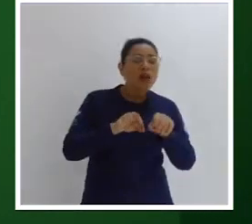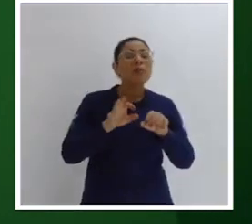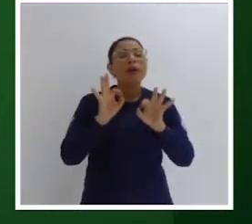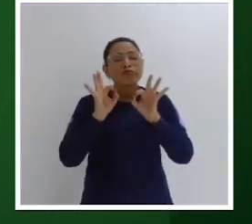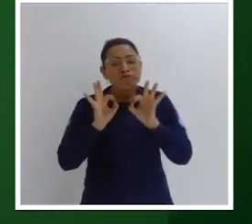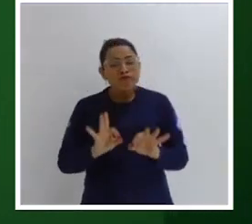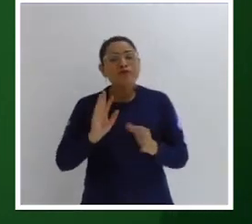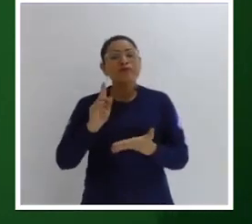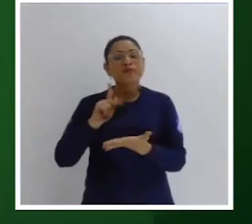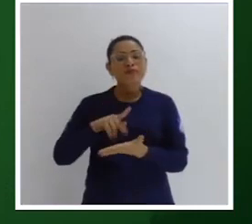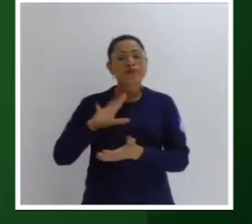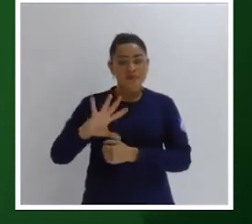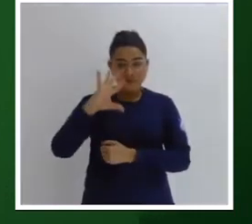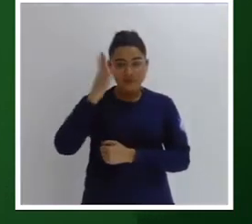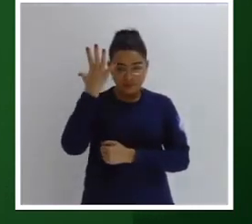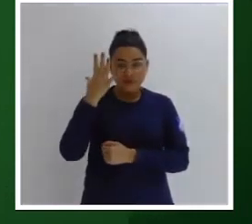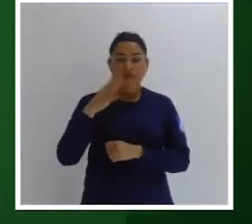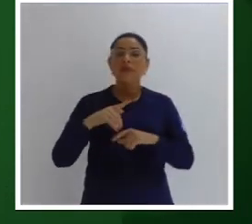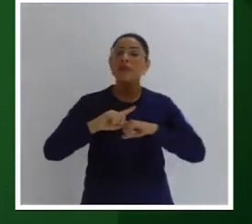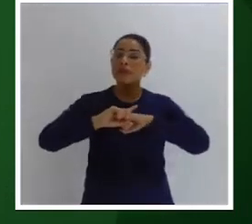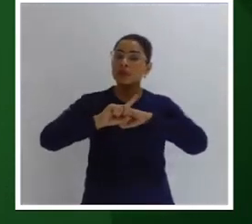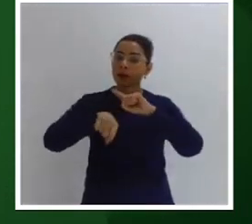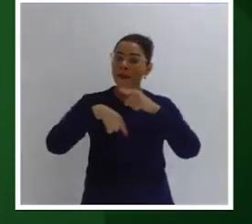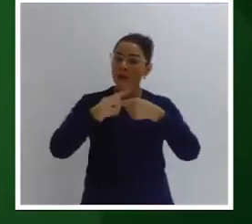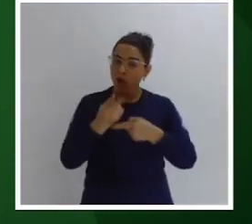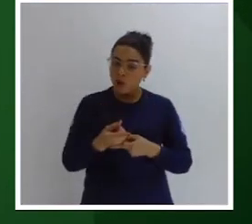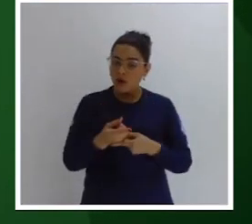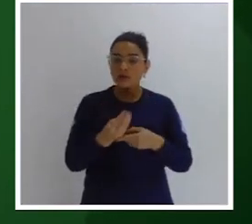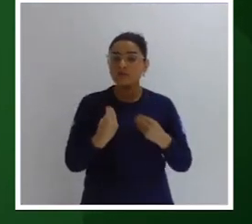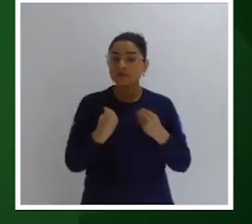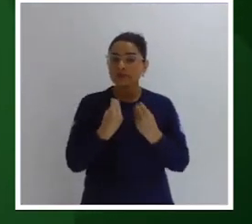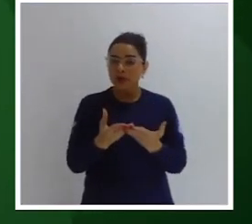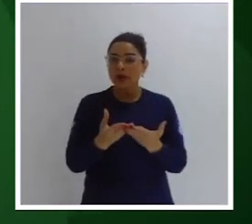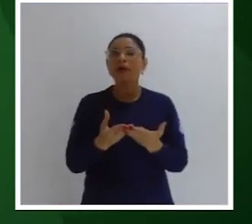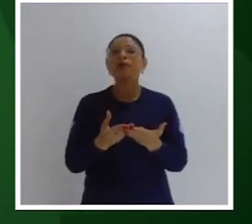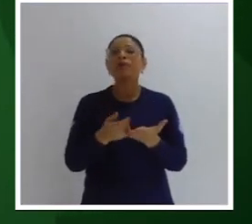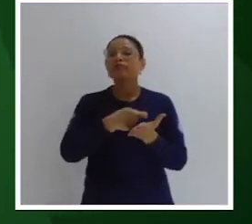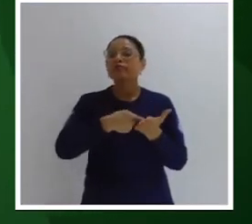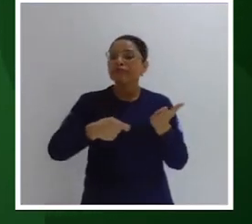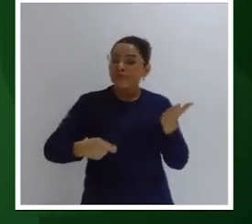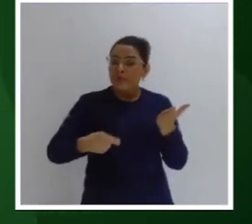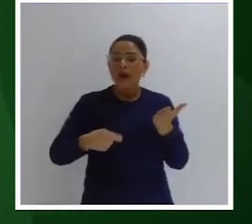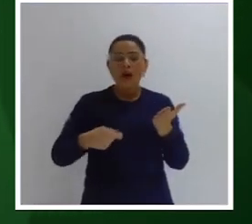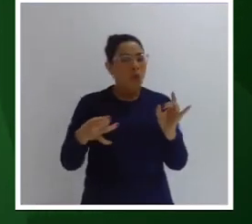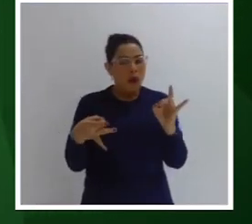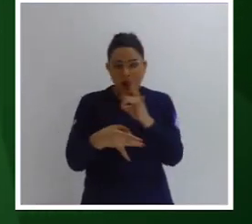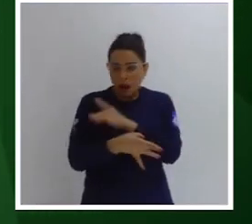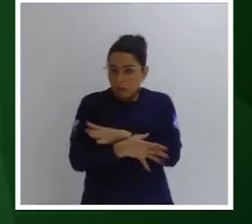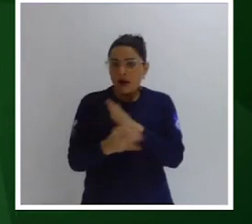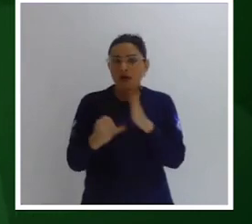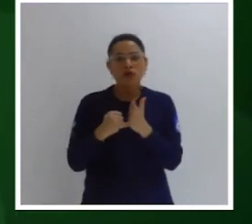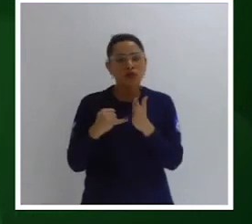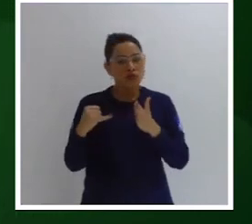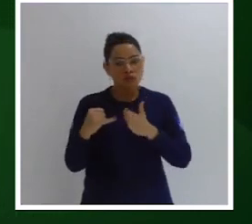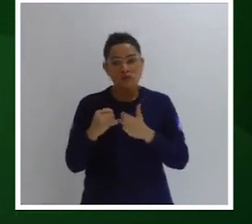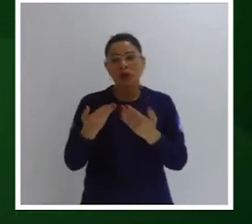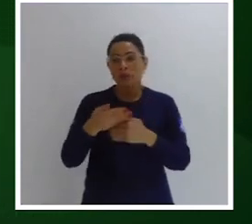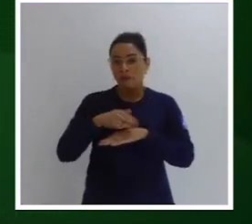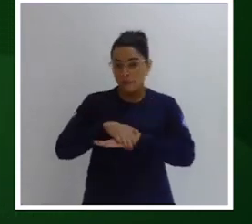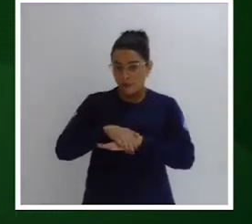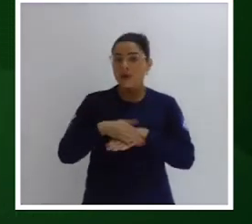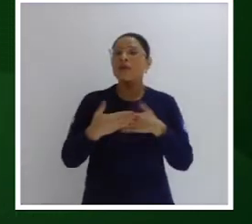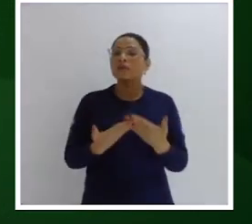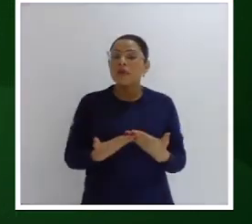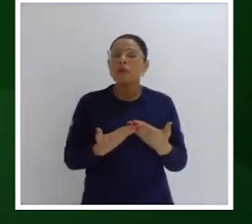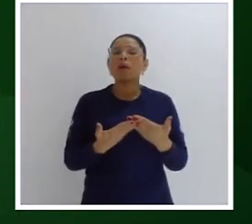efetivo depois de passado encaminhado não acabava o trabalho do Instituto da Mara gabrill a